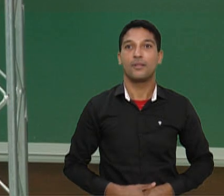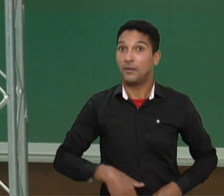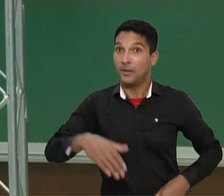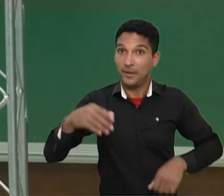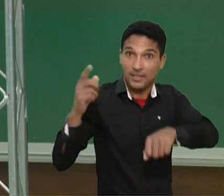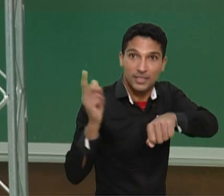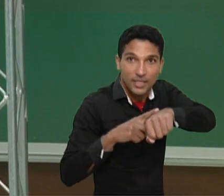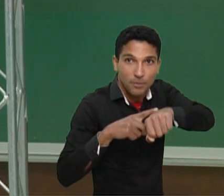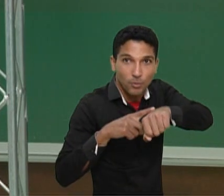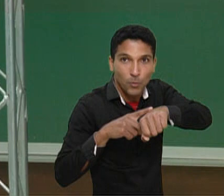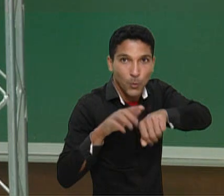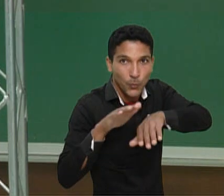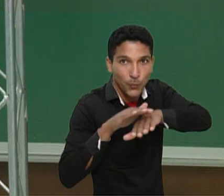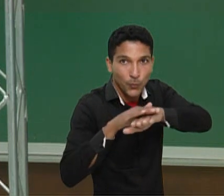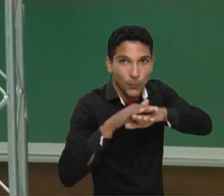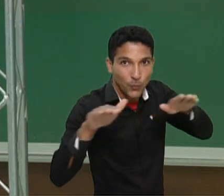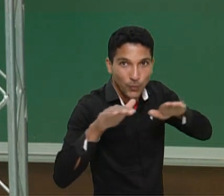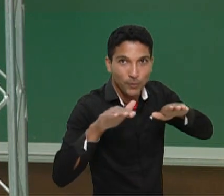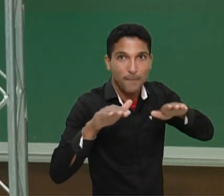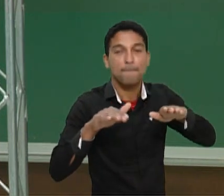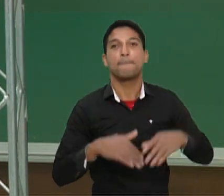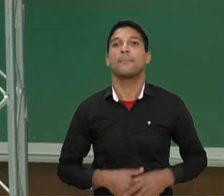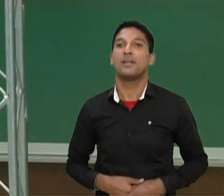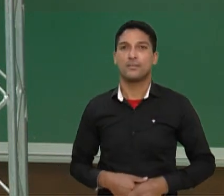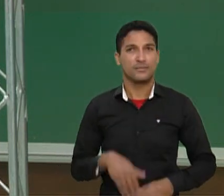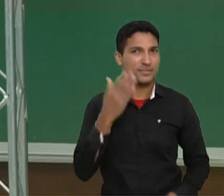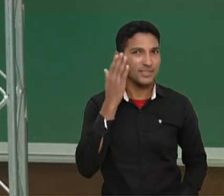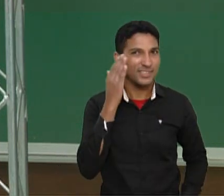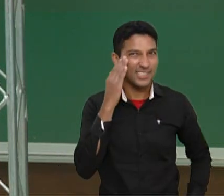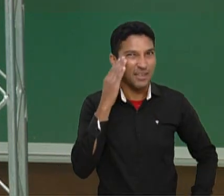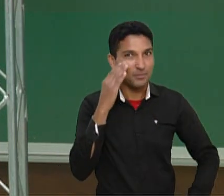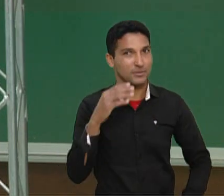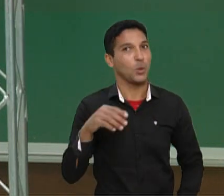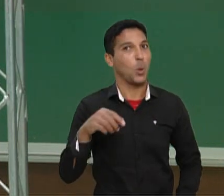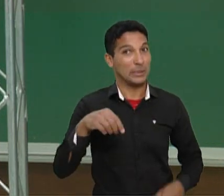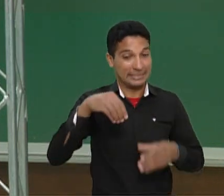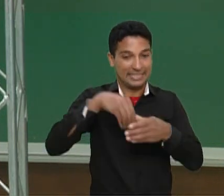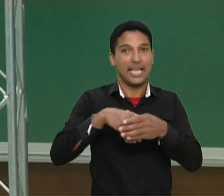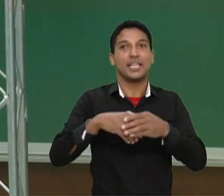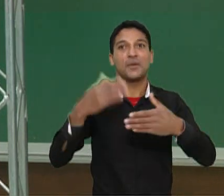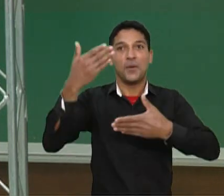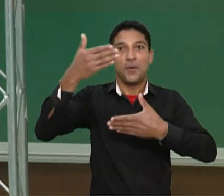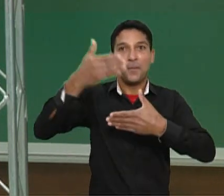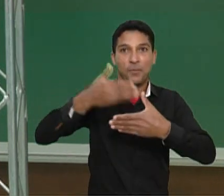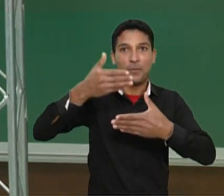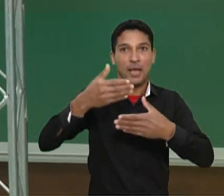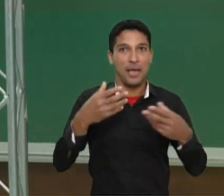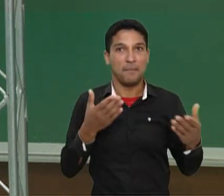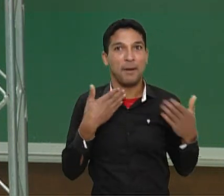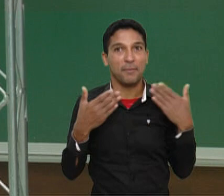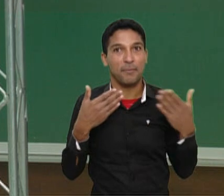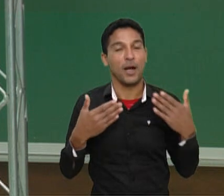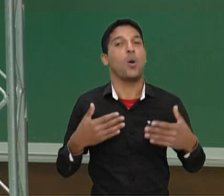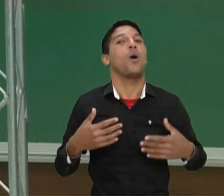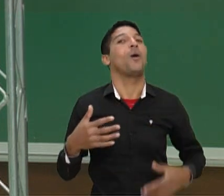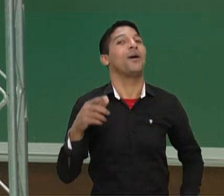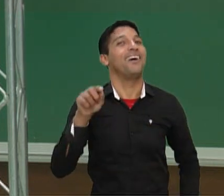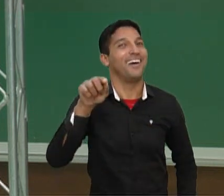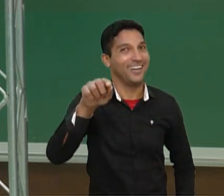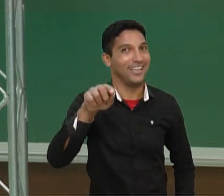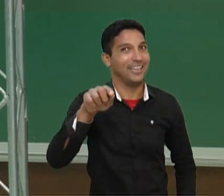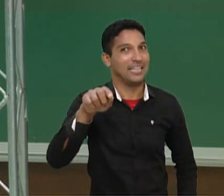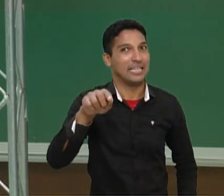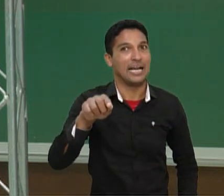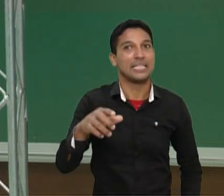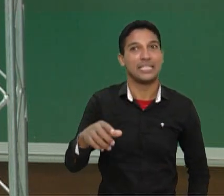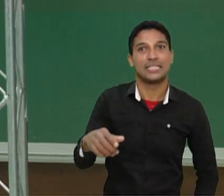tempo esgotado, galera. Olha, se você soubesse, enquanto vocês fazem exercício, a conversa que rola nos bastidores aqui, eu vou ter que contar um negócio. Ainda bem que não